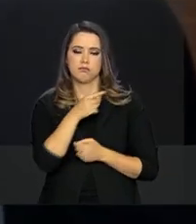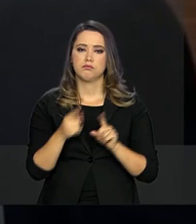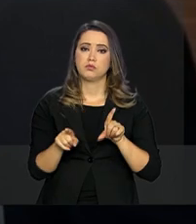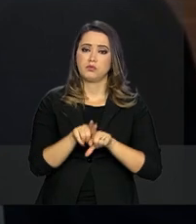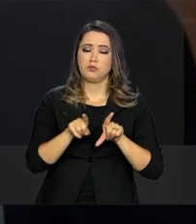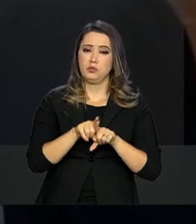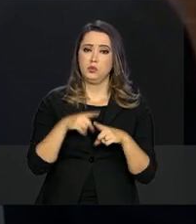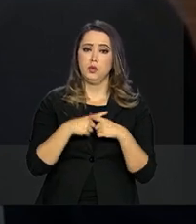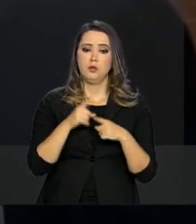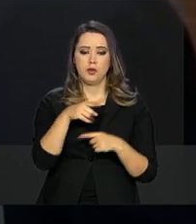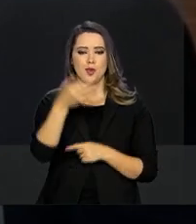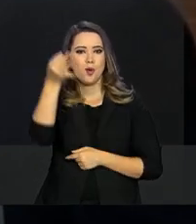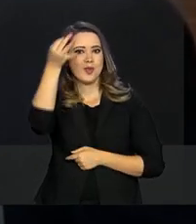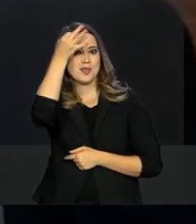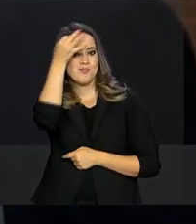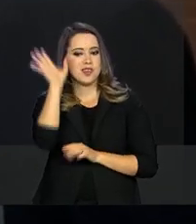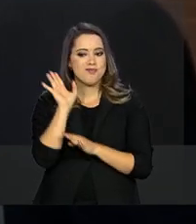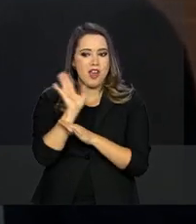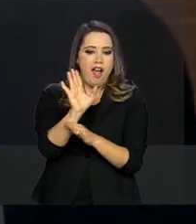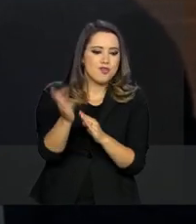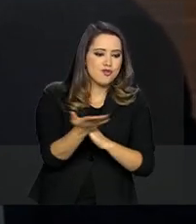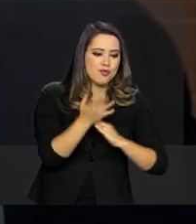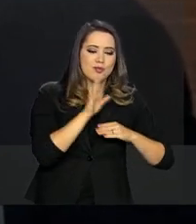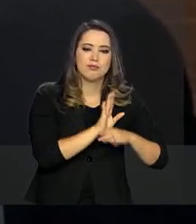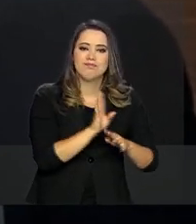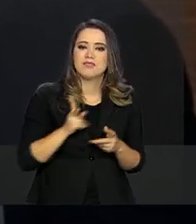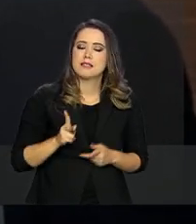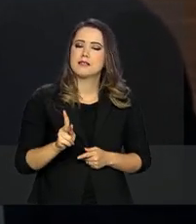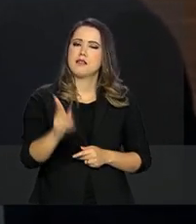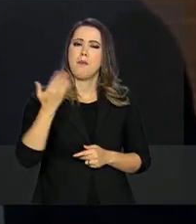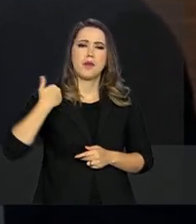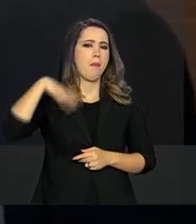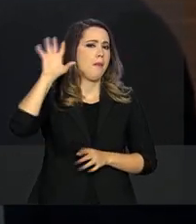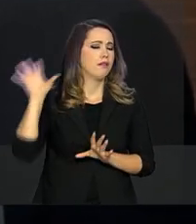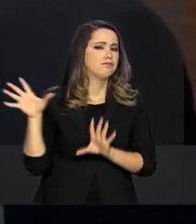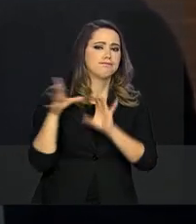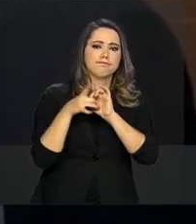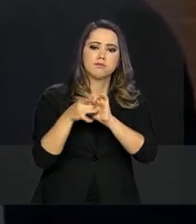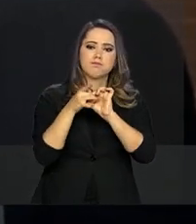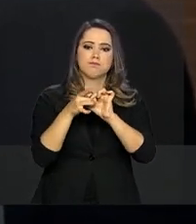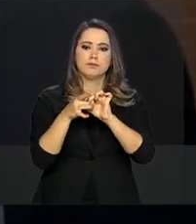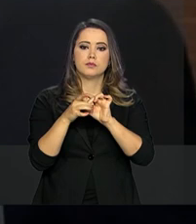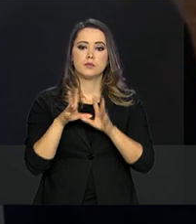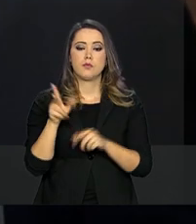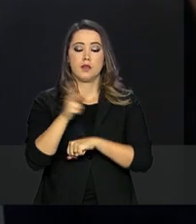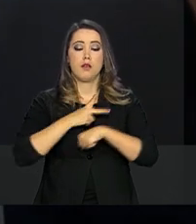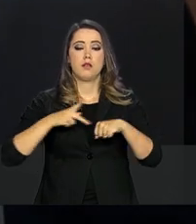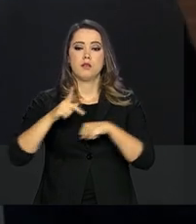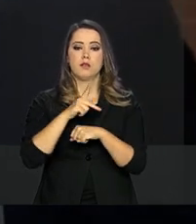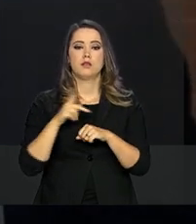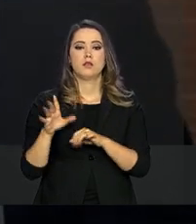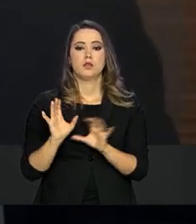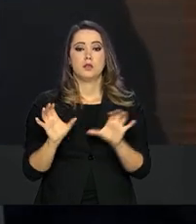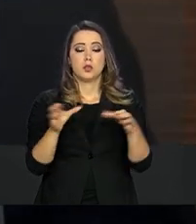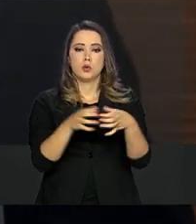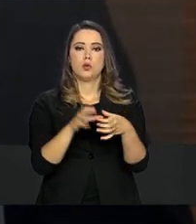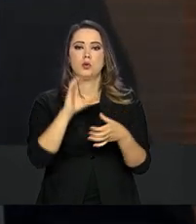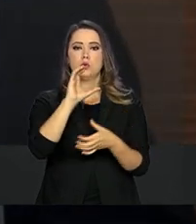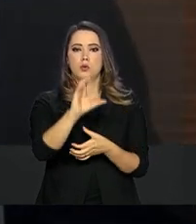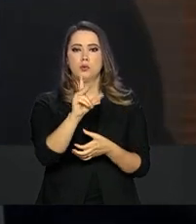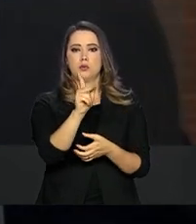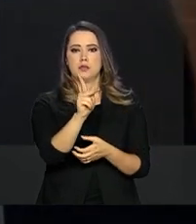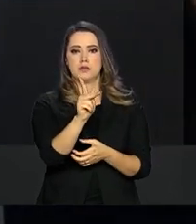com seu espírito agregador ela conseguiu cada vez mais unir reunificar os países integrantes da